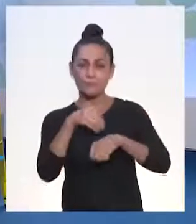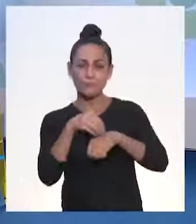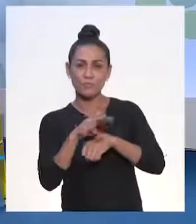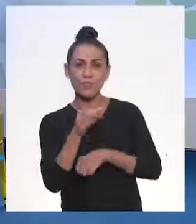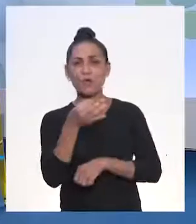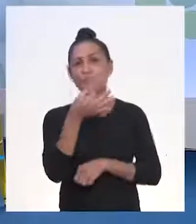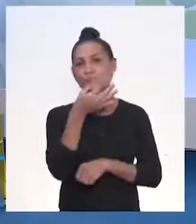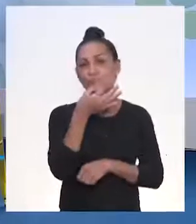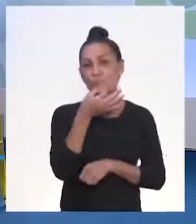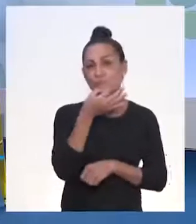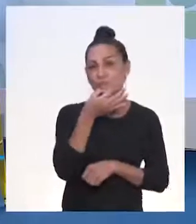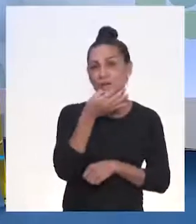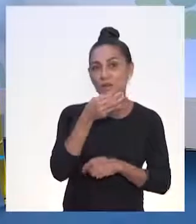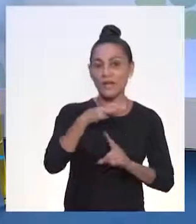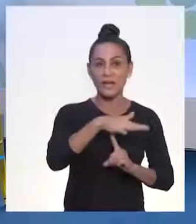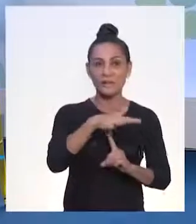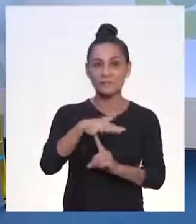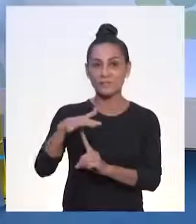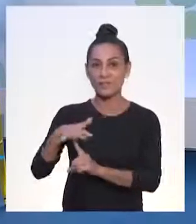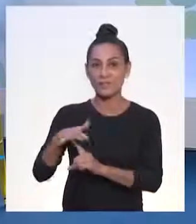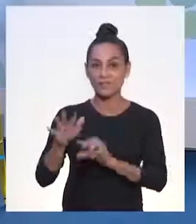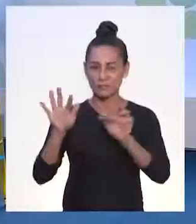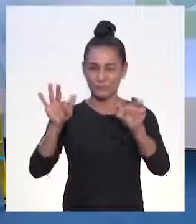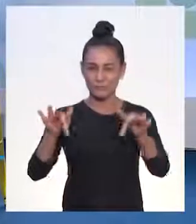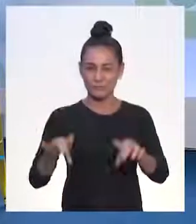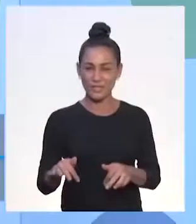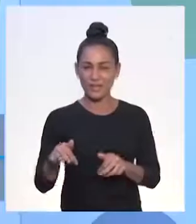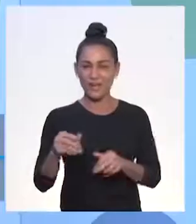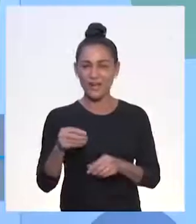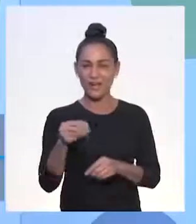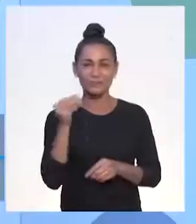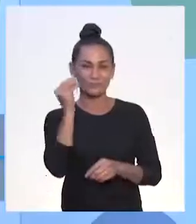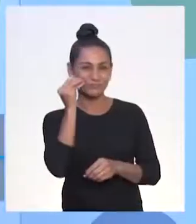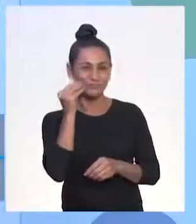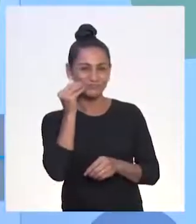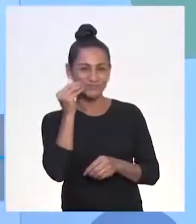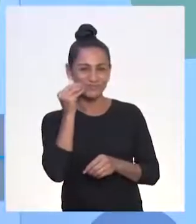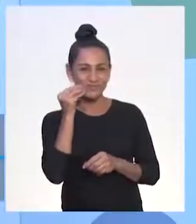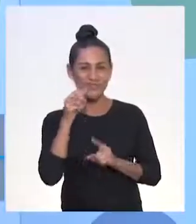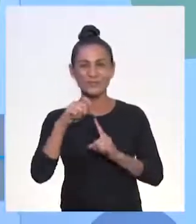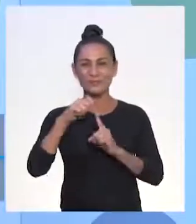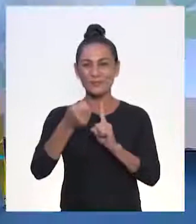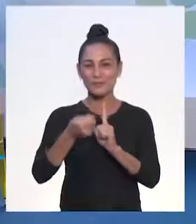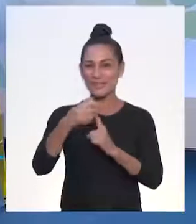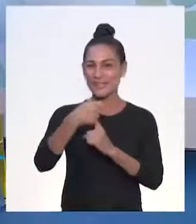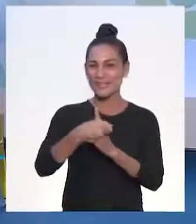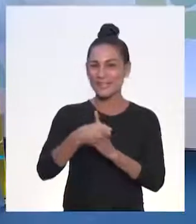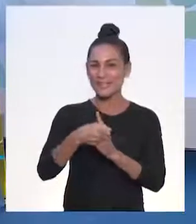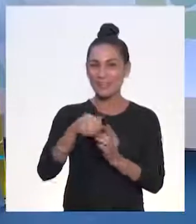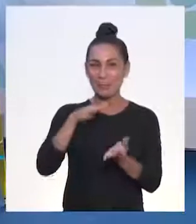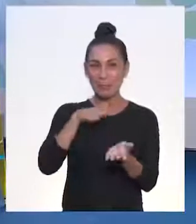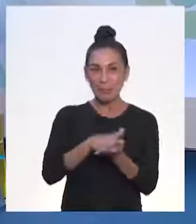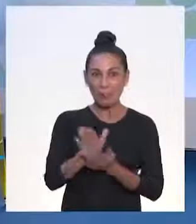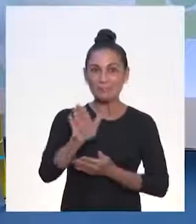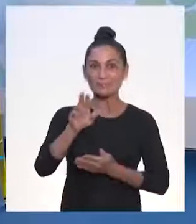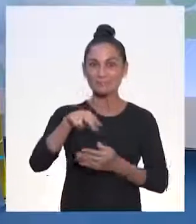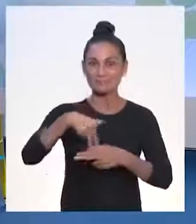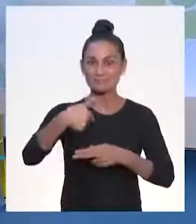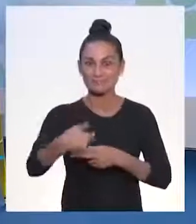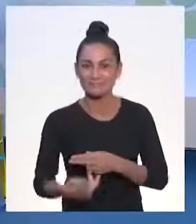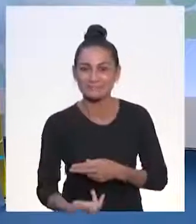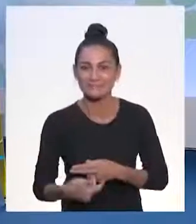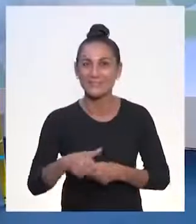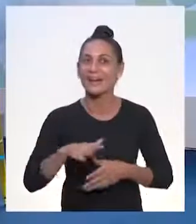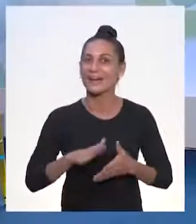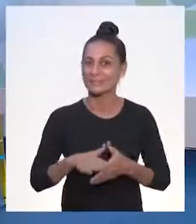as equações e aí as feiras, e no final aí a gente experimenta uma banana, né? Tranquilo. Beleza? Fechado. Só tentar não escorregar na casca, não, né? Não, não pode. Então,